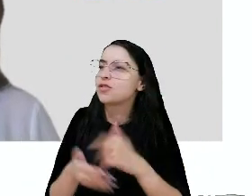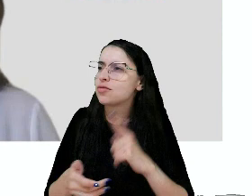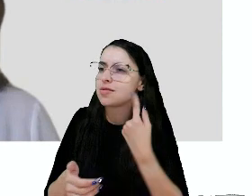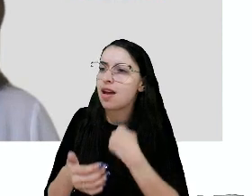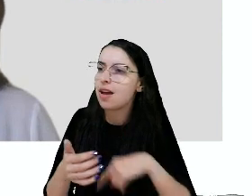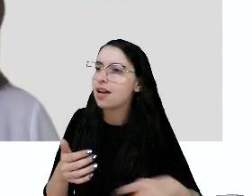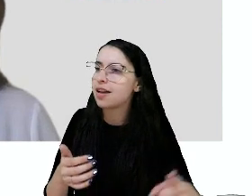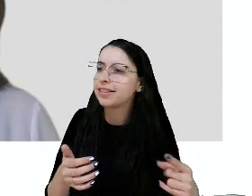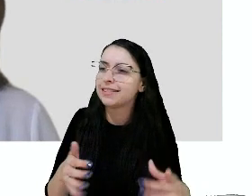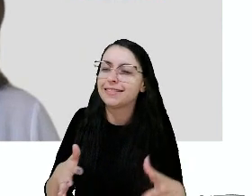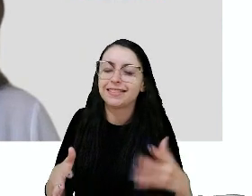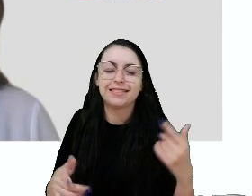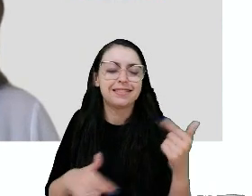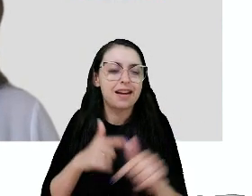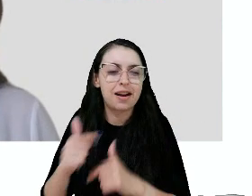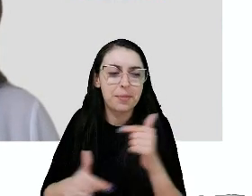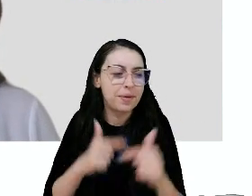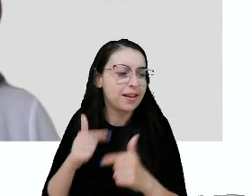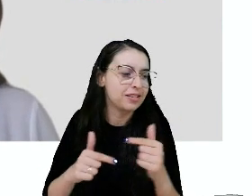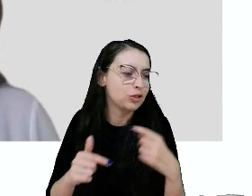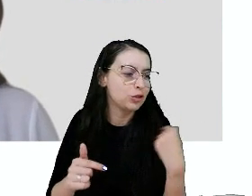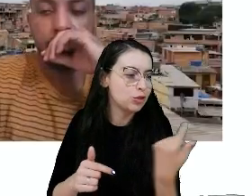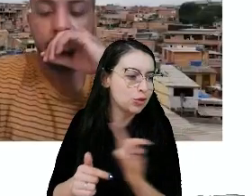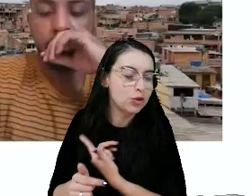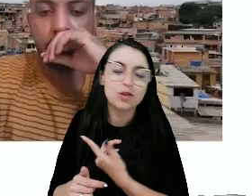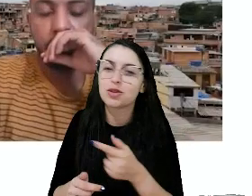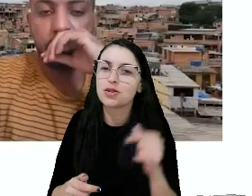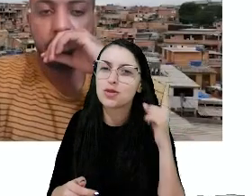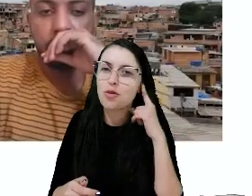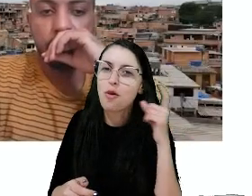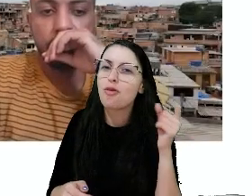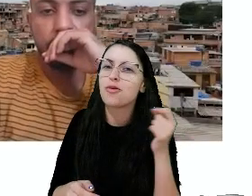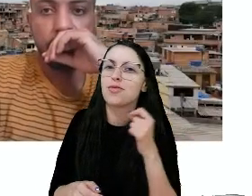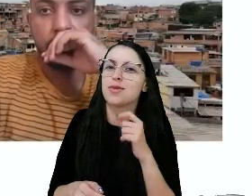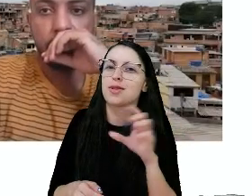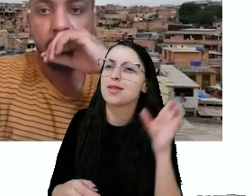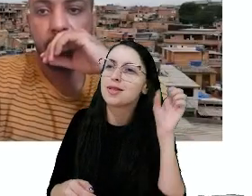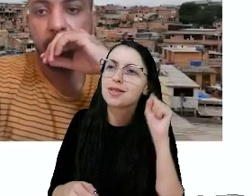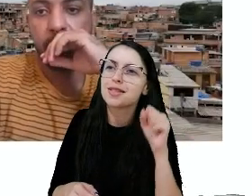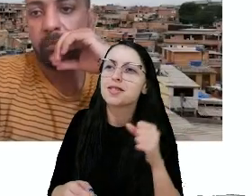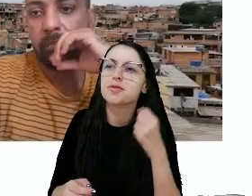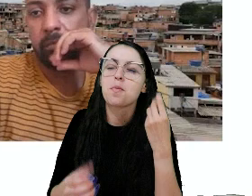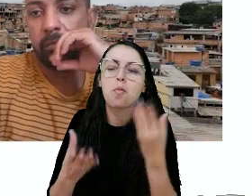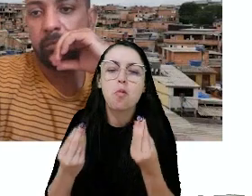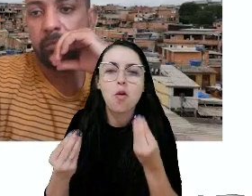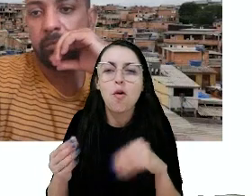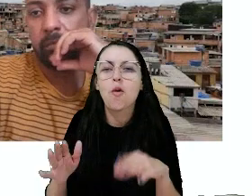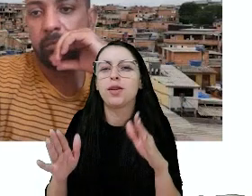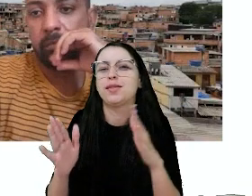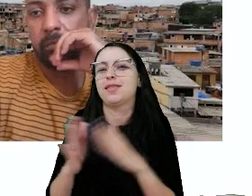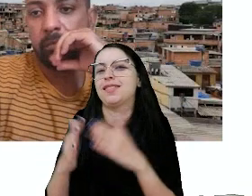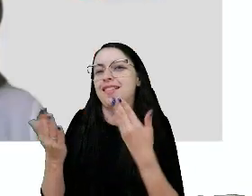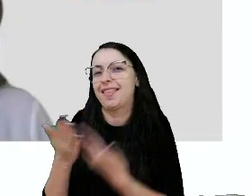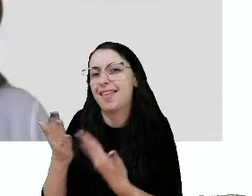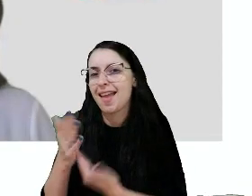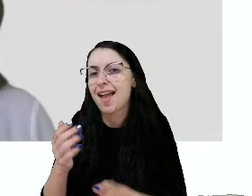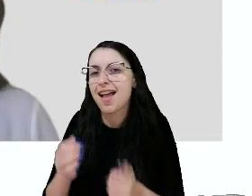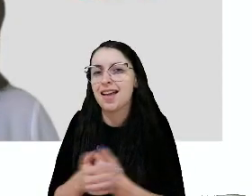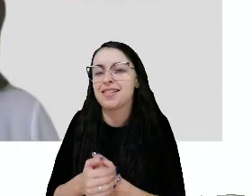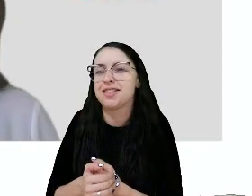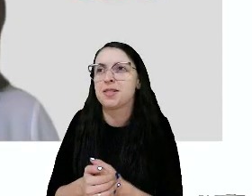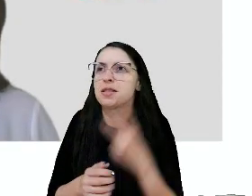gente sai cheia de tarefas, saímos todos os ouvintes com muitas tarefas de casa e com